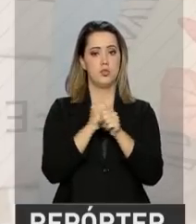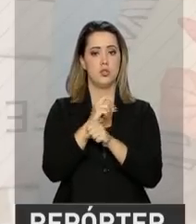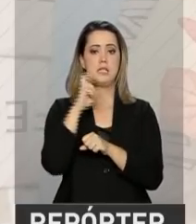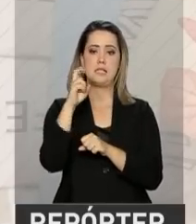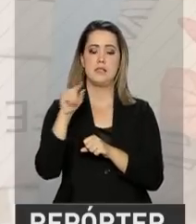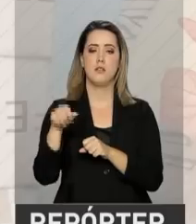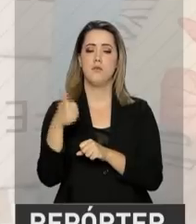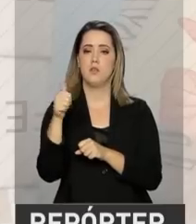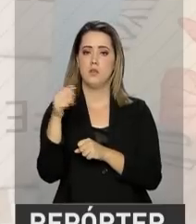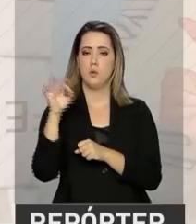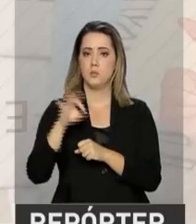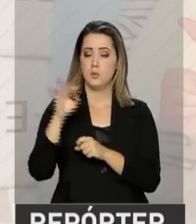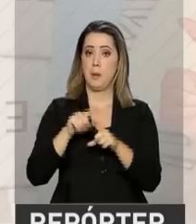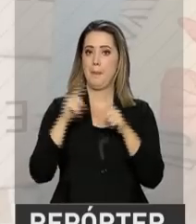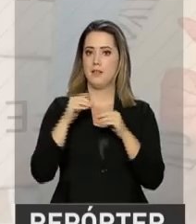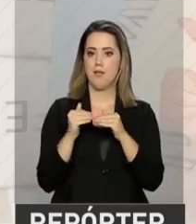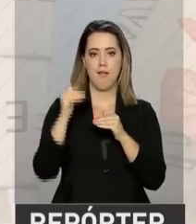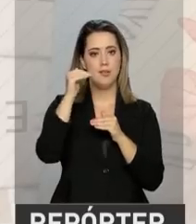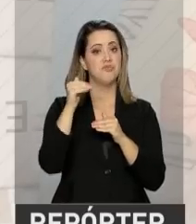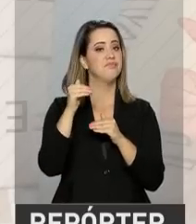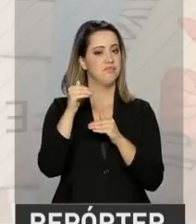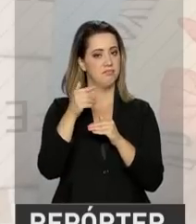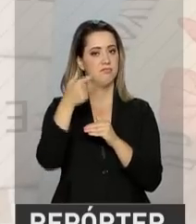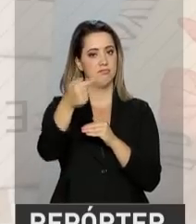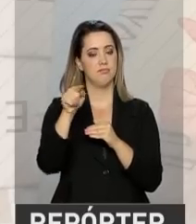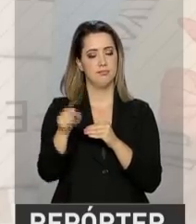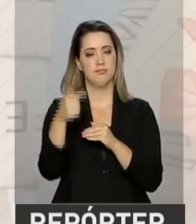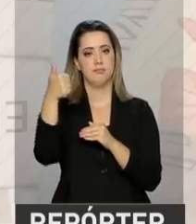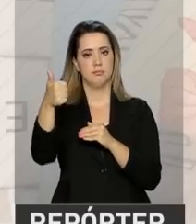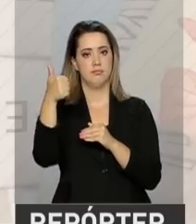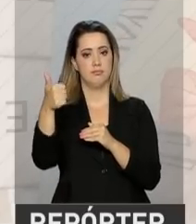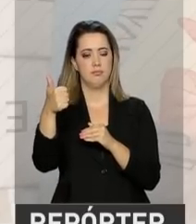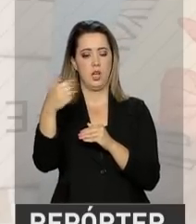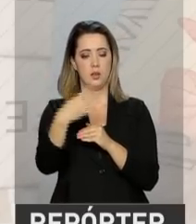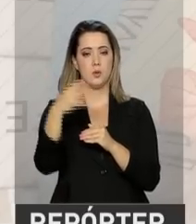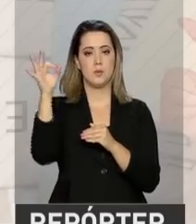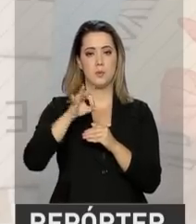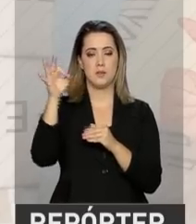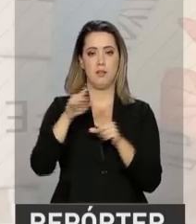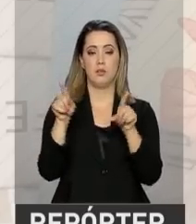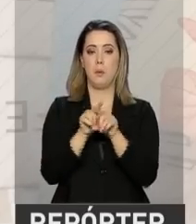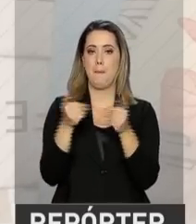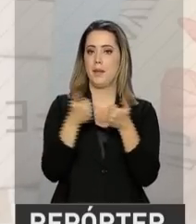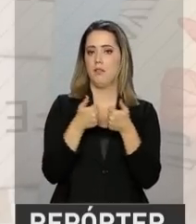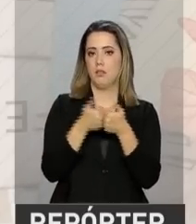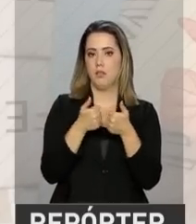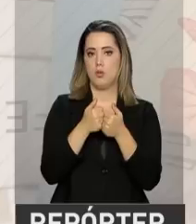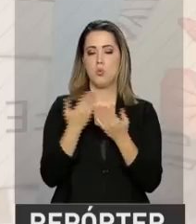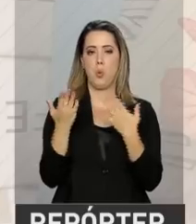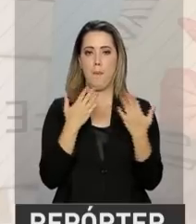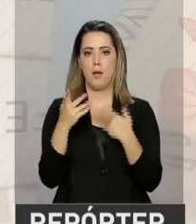em 5,11 por mas o reajuste vai ser de 7,14 por próximo ao da